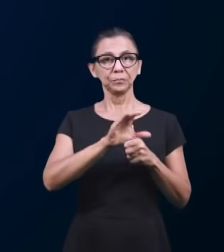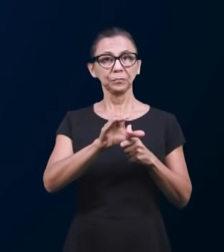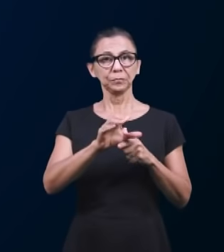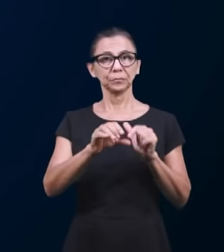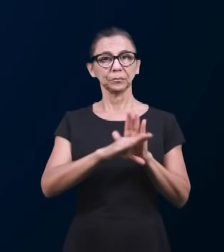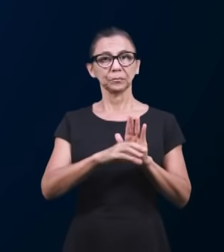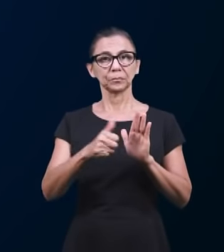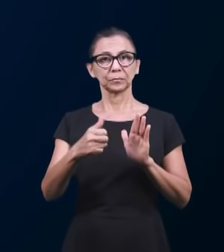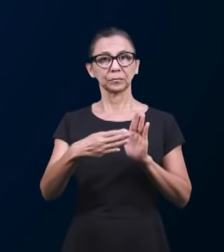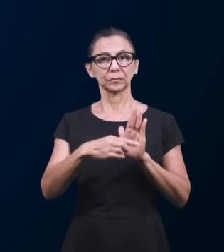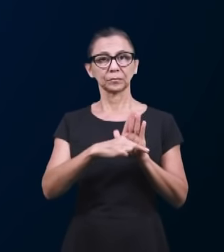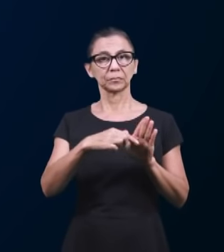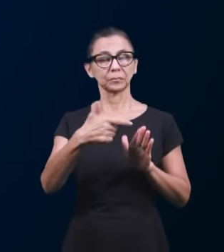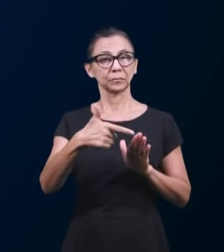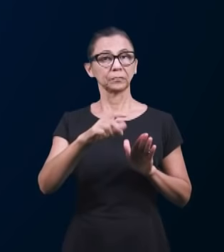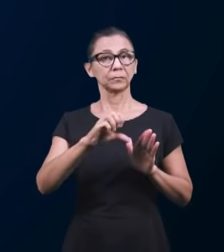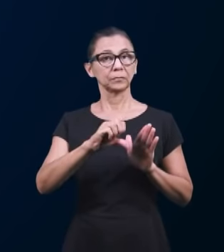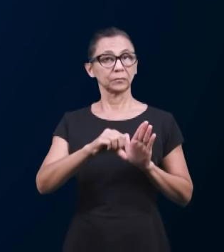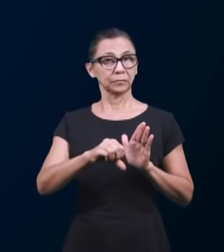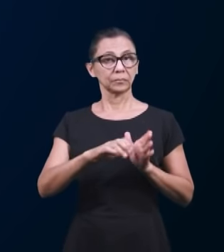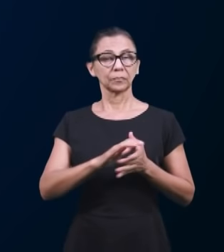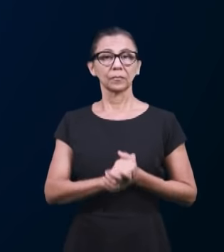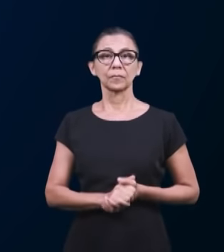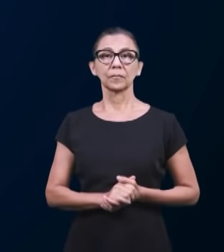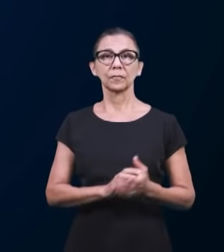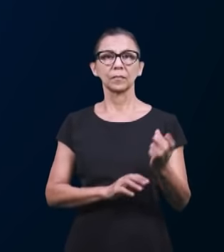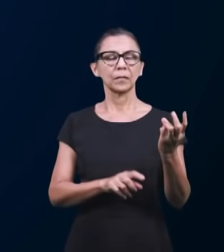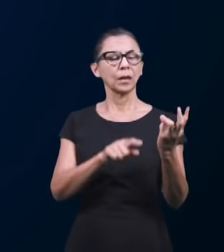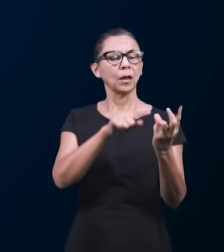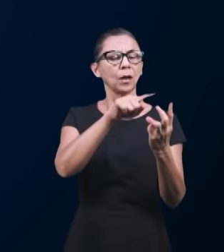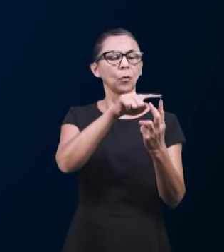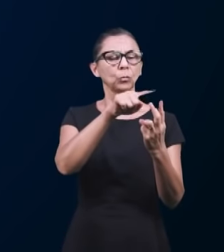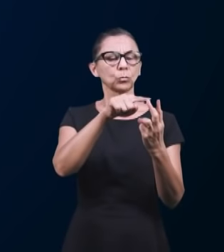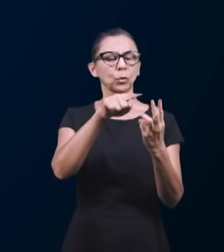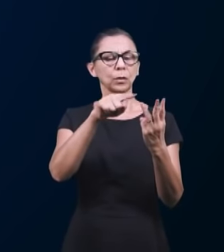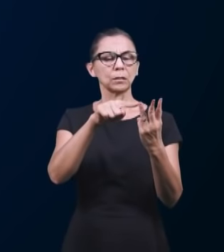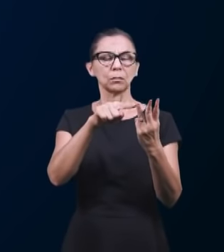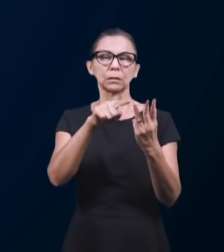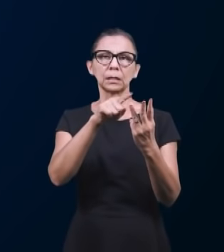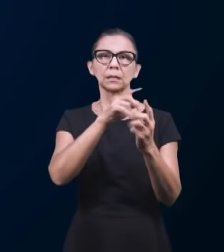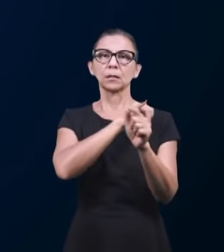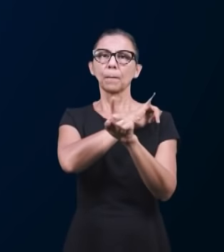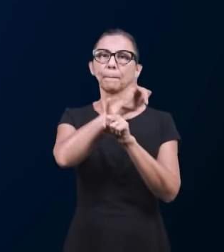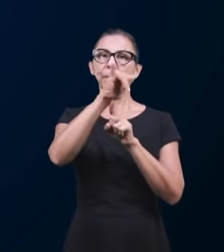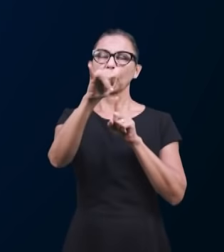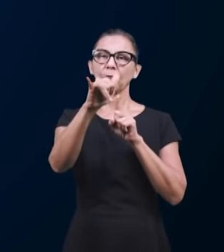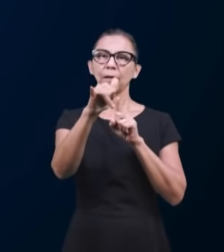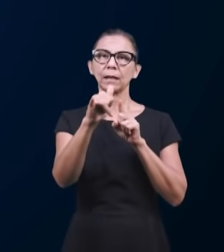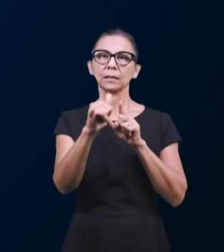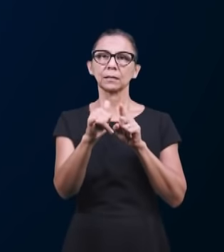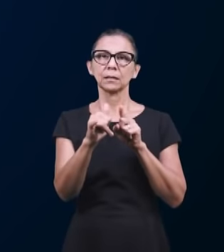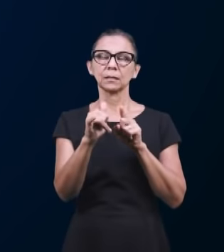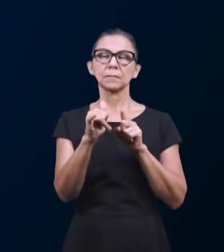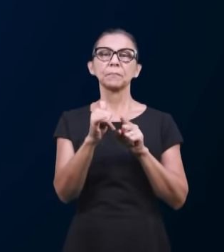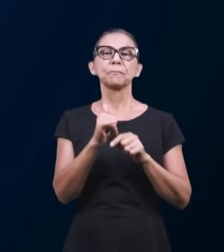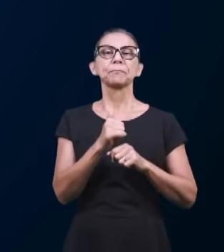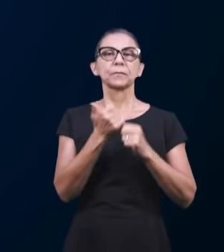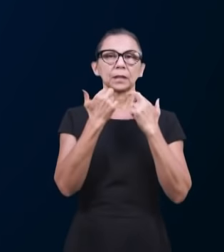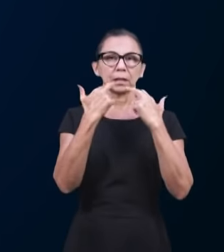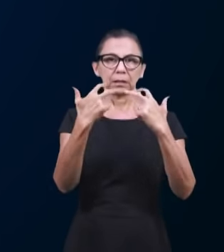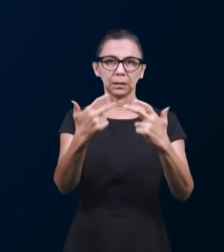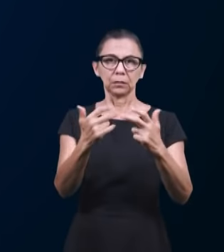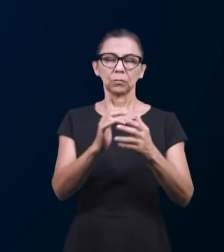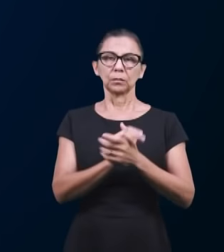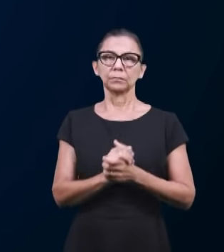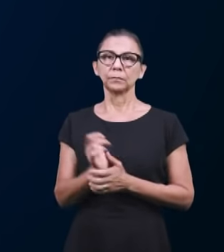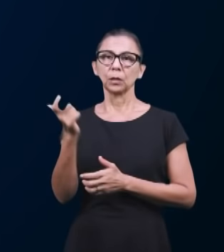Coríntios 14, verso 29, e falem 2 ou 3 profetas e os outros julguem. A resposta dessa